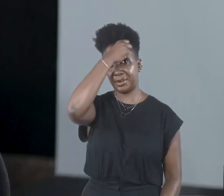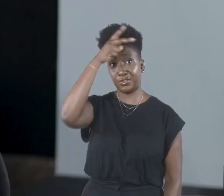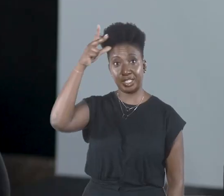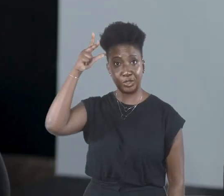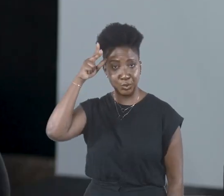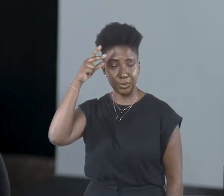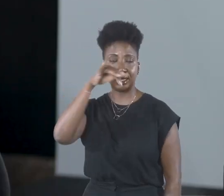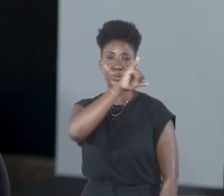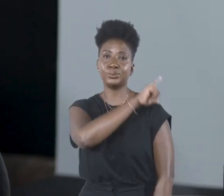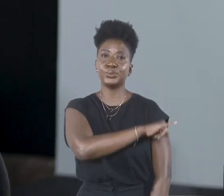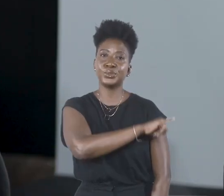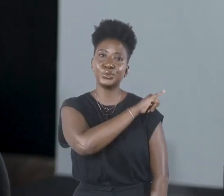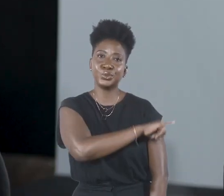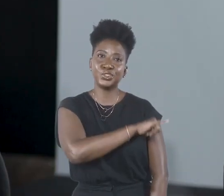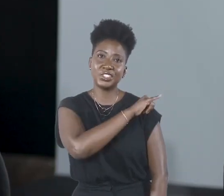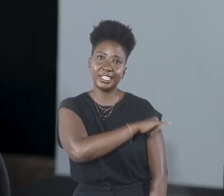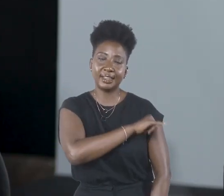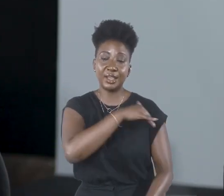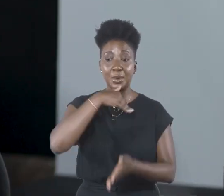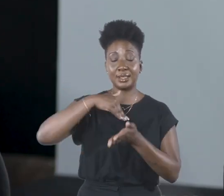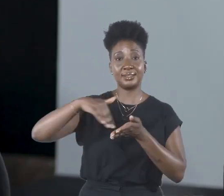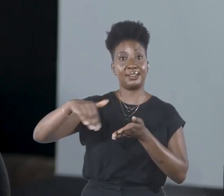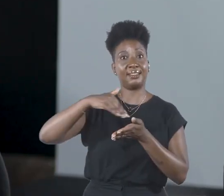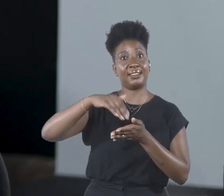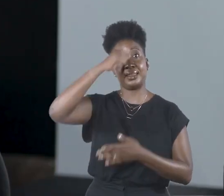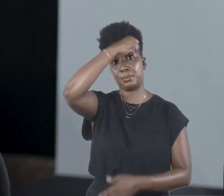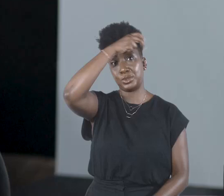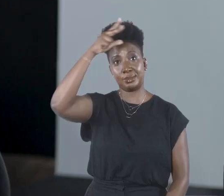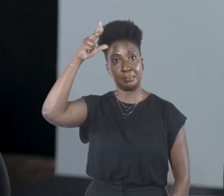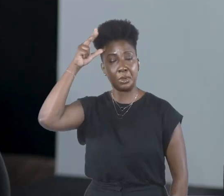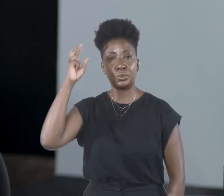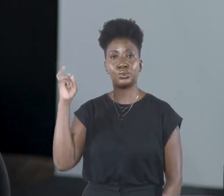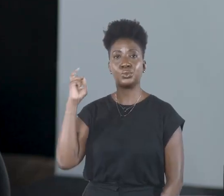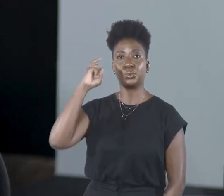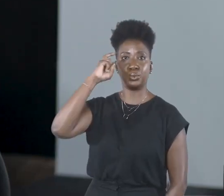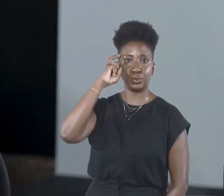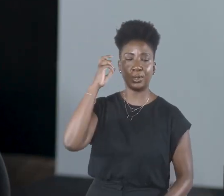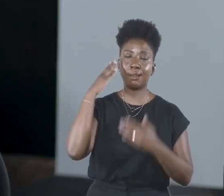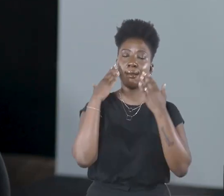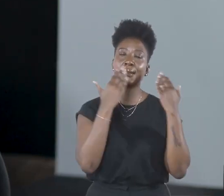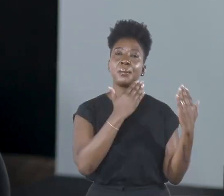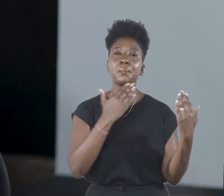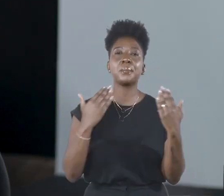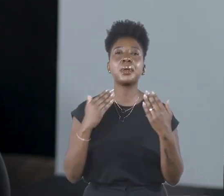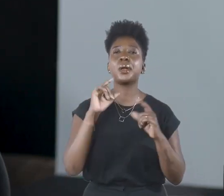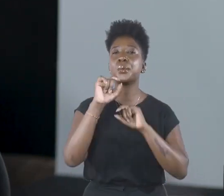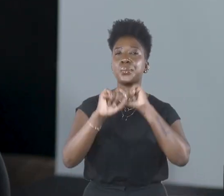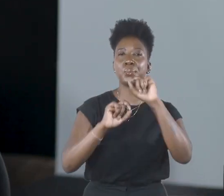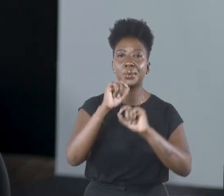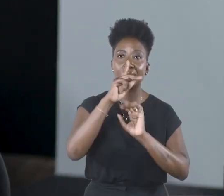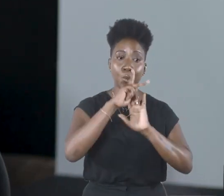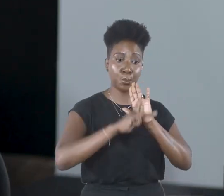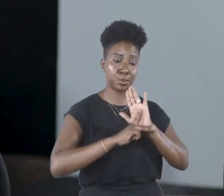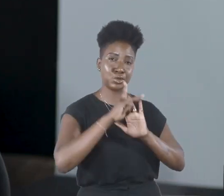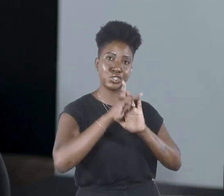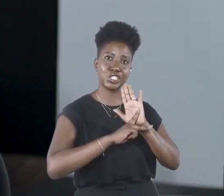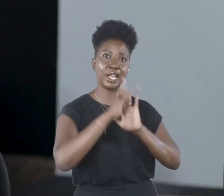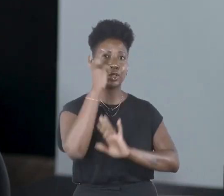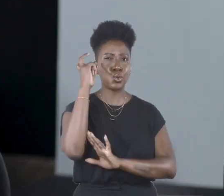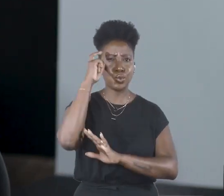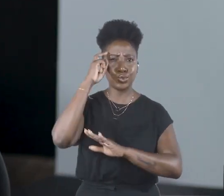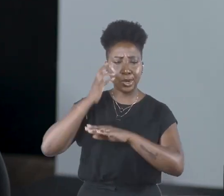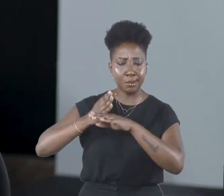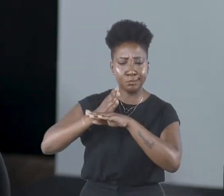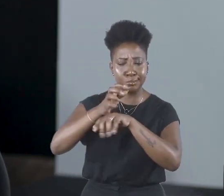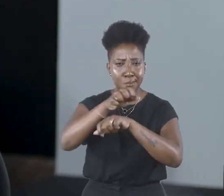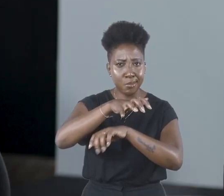A Prefeitura da cidade do Rio de Janeiro, a Secretaria Municipal de Cultura apresentam o projeto Cultura